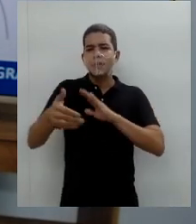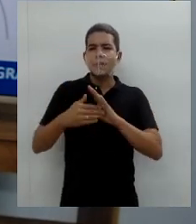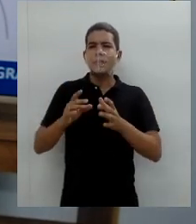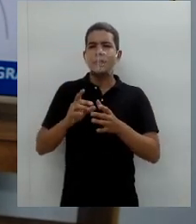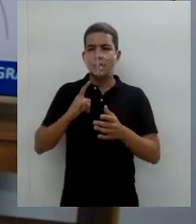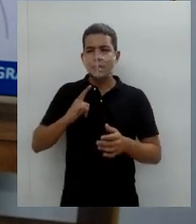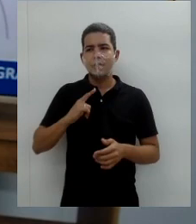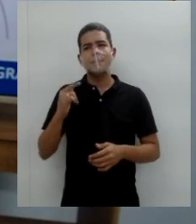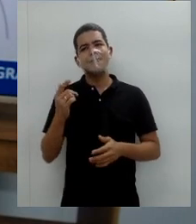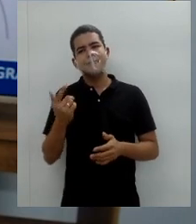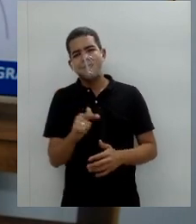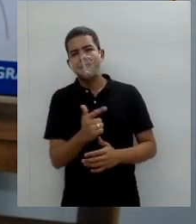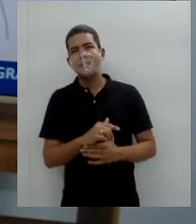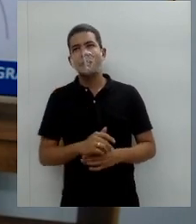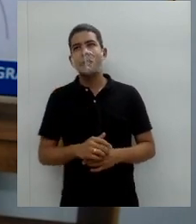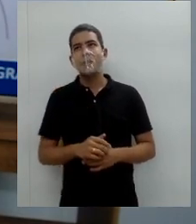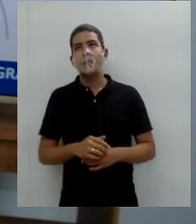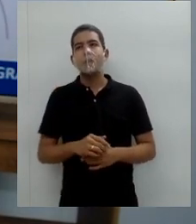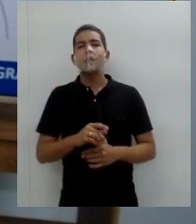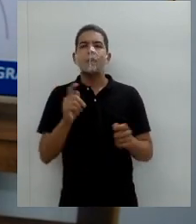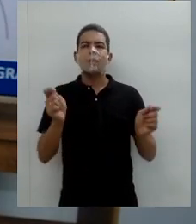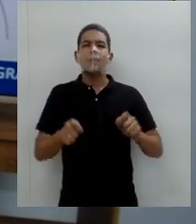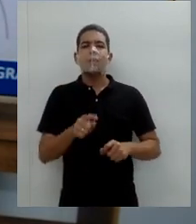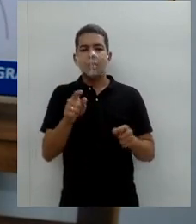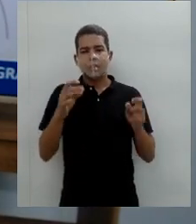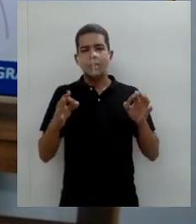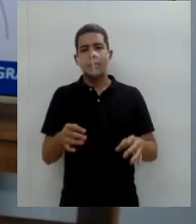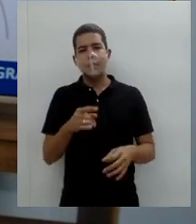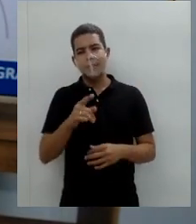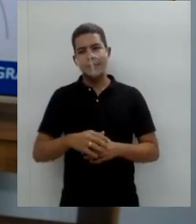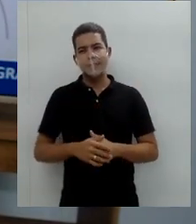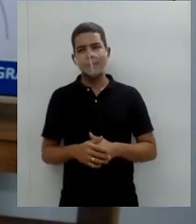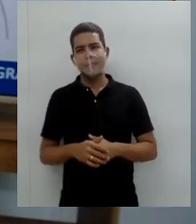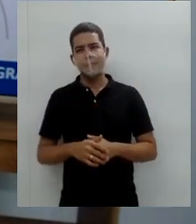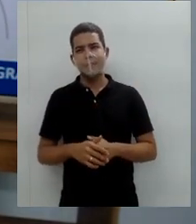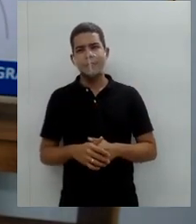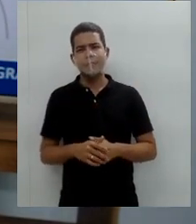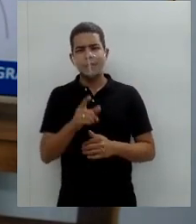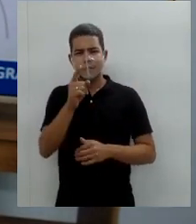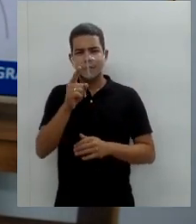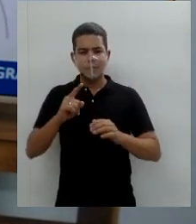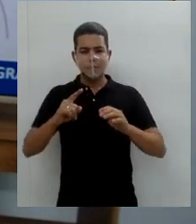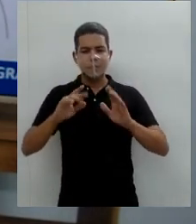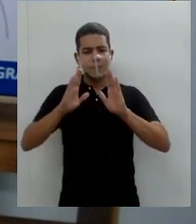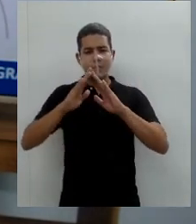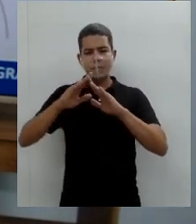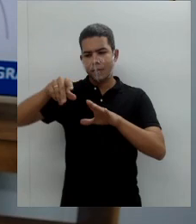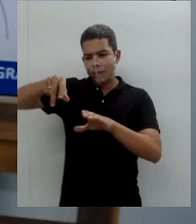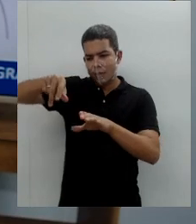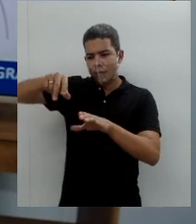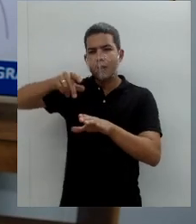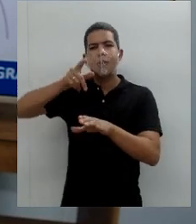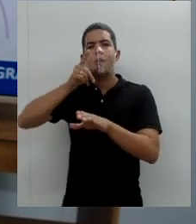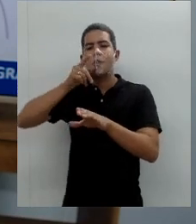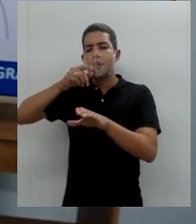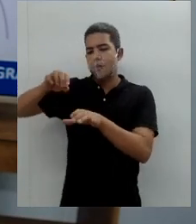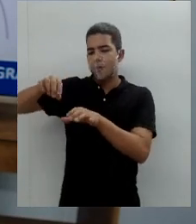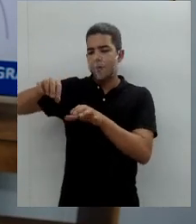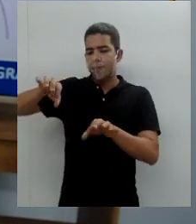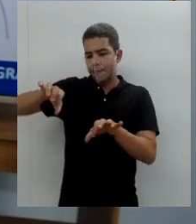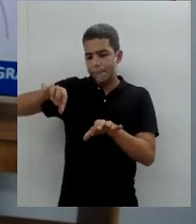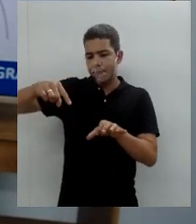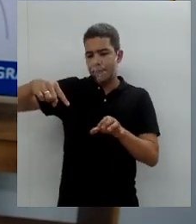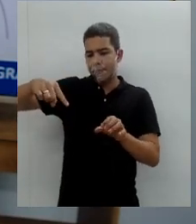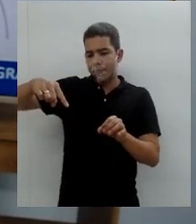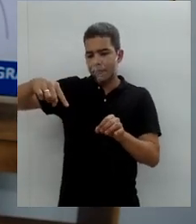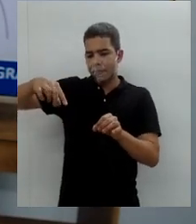Mas eu tenho certeza que vai dar tudo certo para vocês aí nesse experimento. Tua torneirinha com muita pressão d'água, tu bota lá uma mangueira e